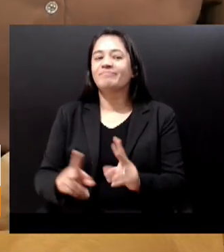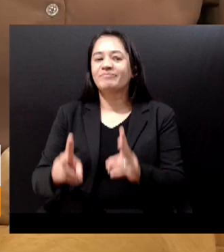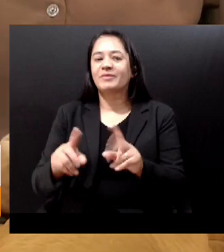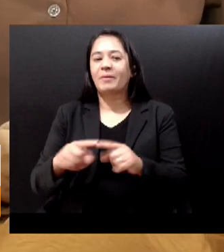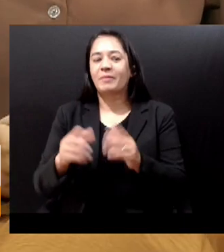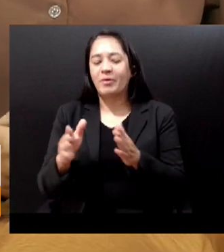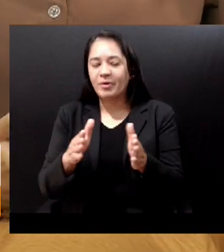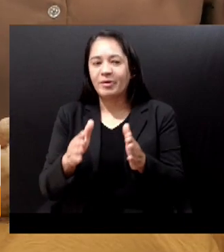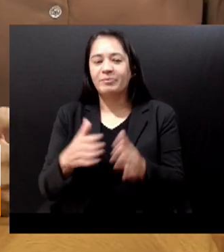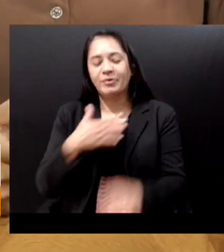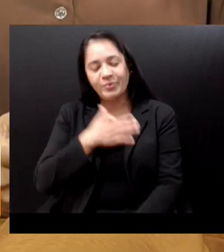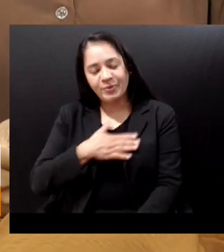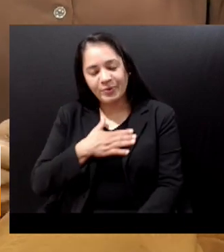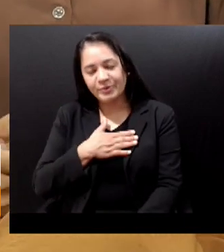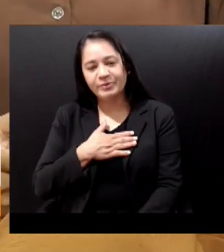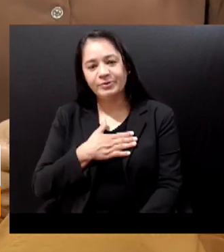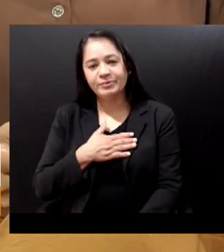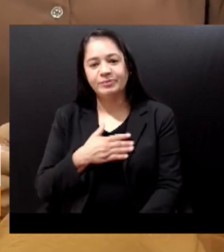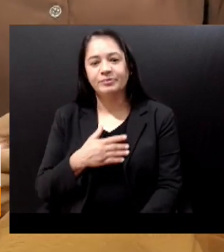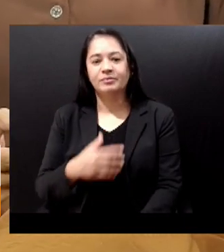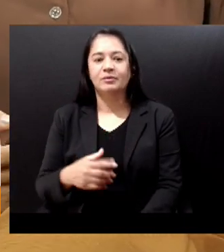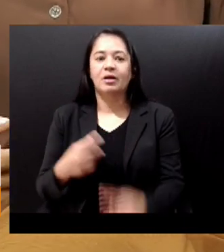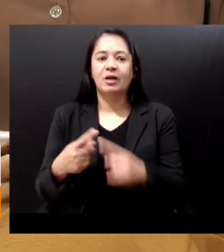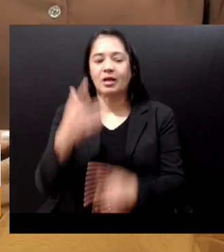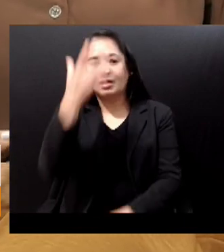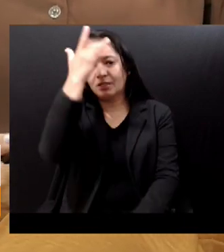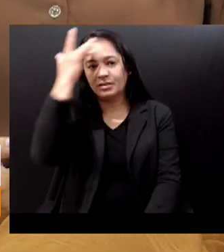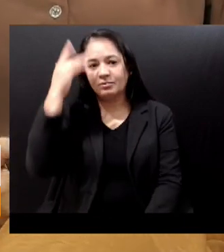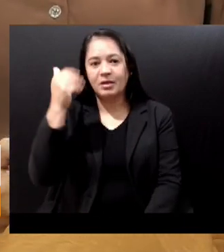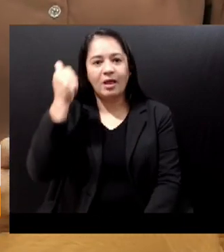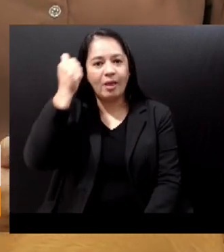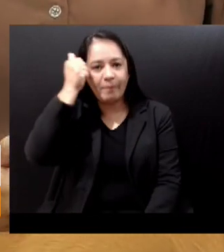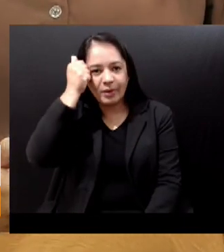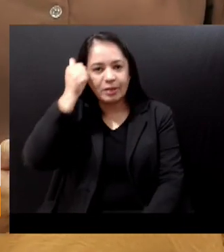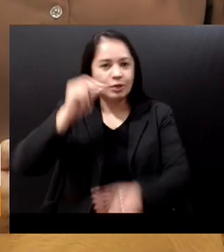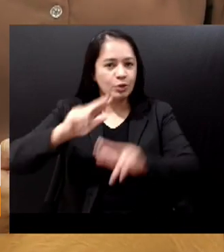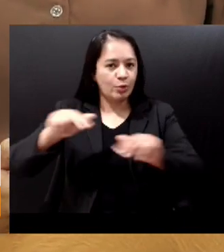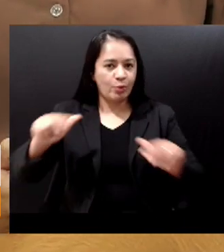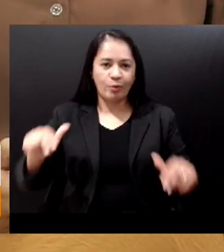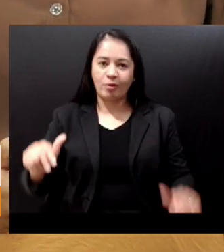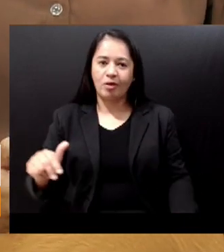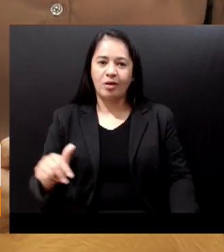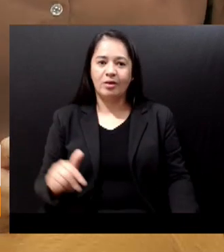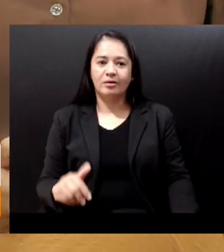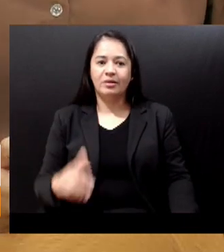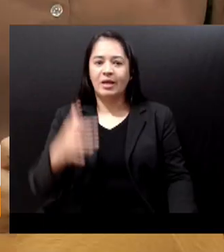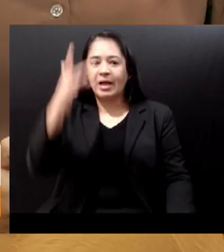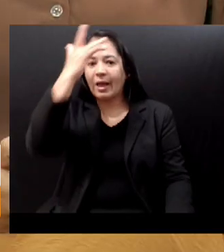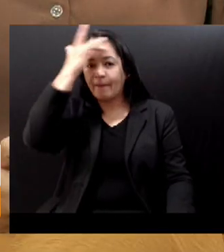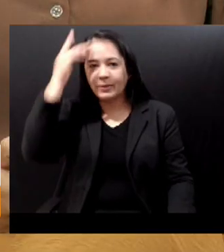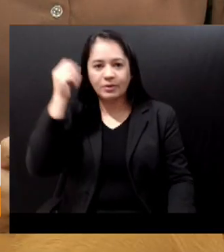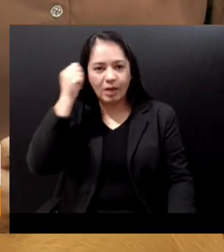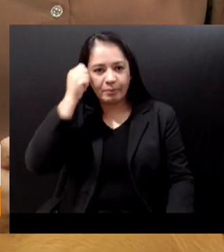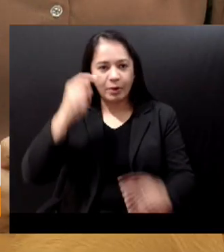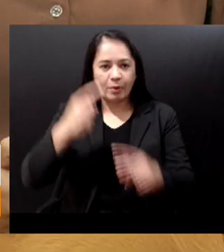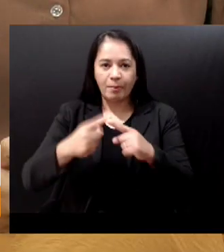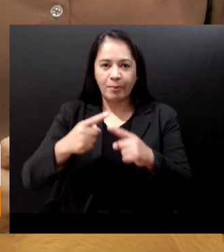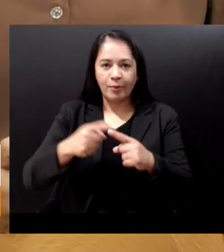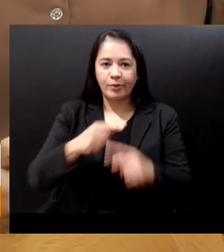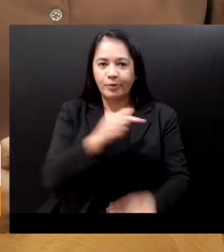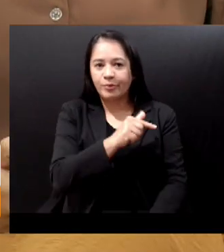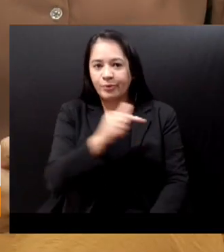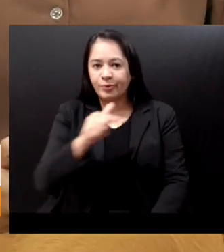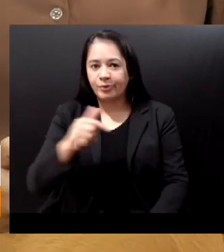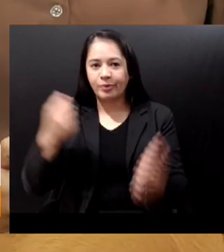digo que as pessoas nunca se arrependem. É muito difícil de você ver alguém se arrepender de ter feito semanas, meses de atividade física. Então,